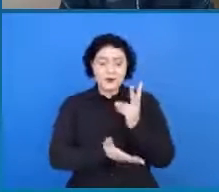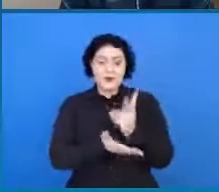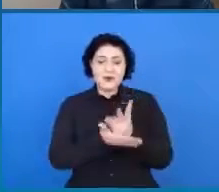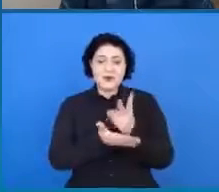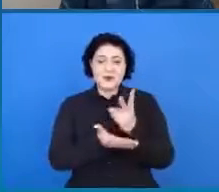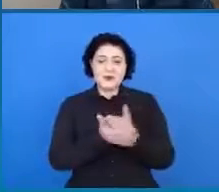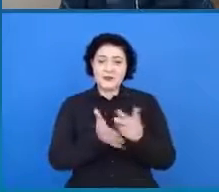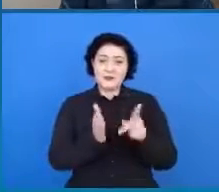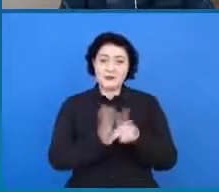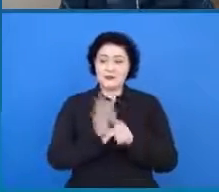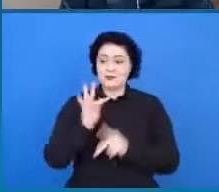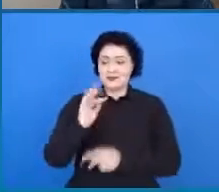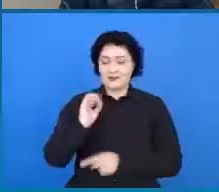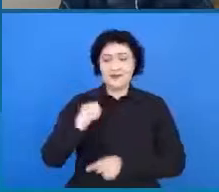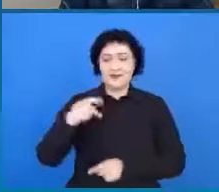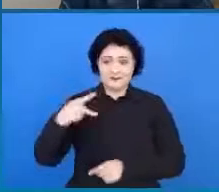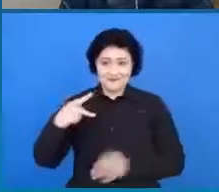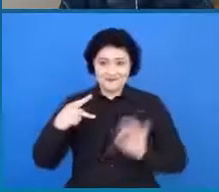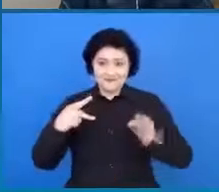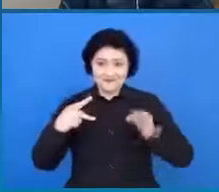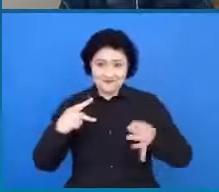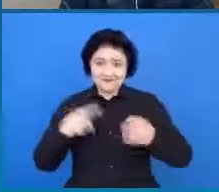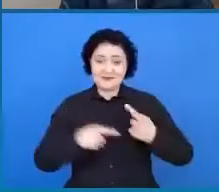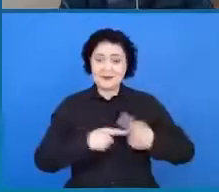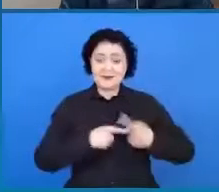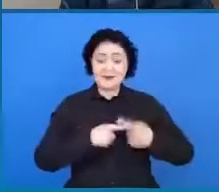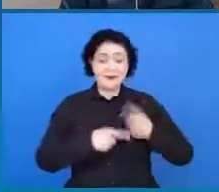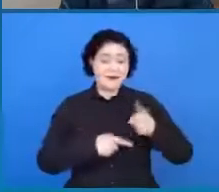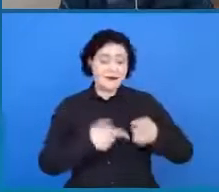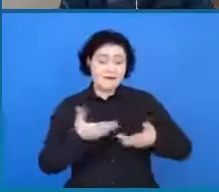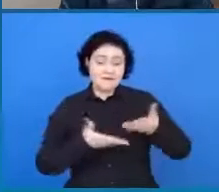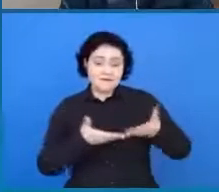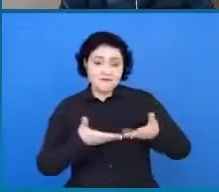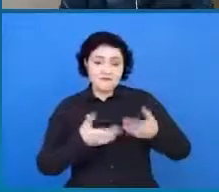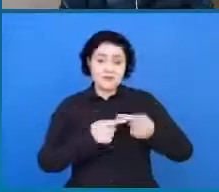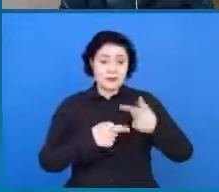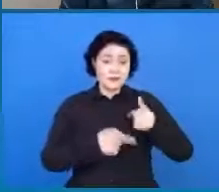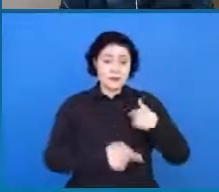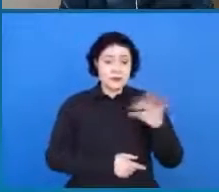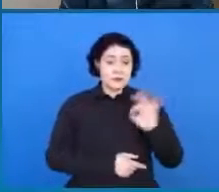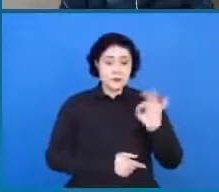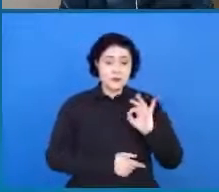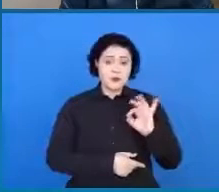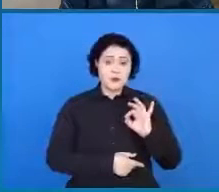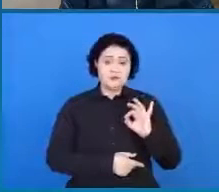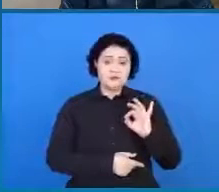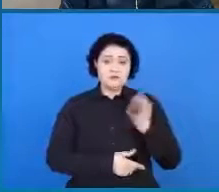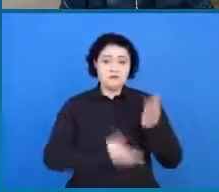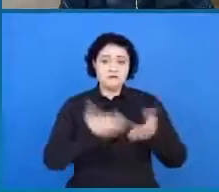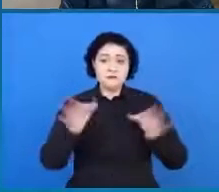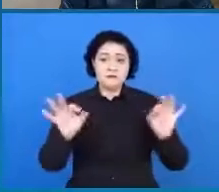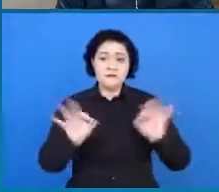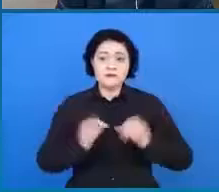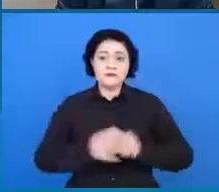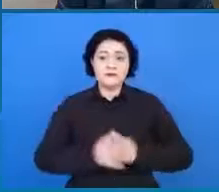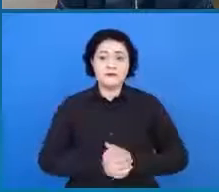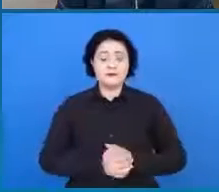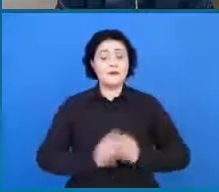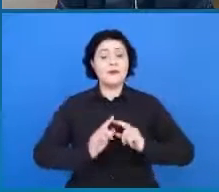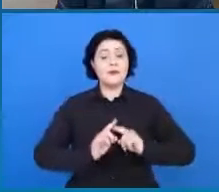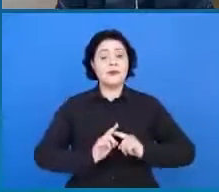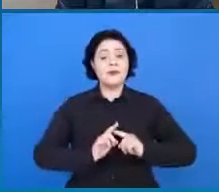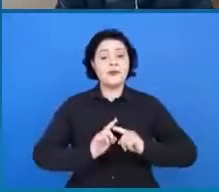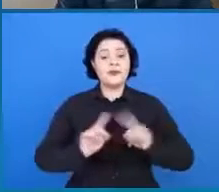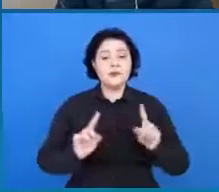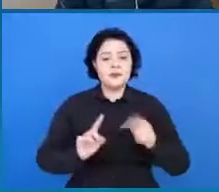são emitidos a Federação explica né que é a que trata Eu normalmente não atendo ninguém mas